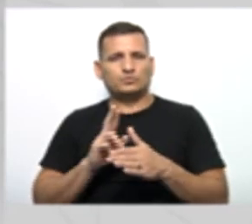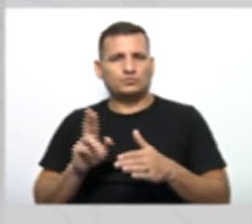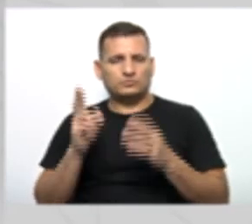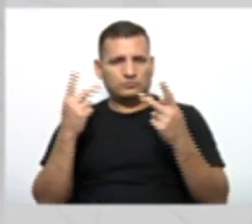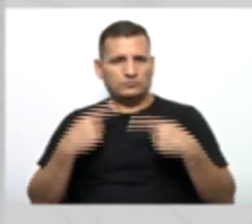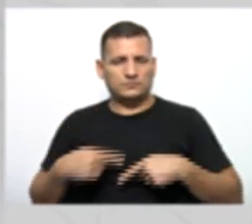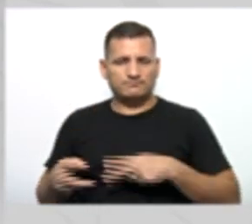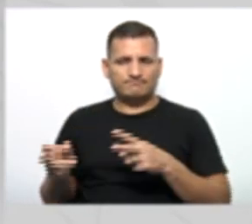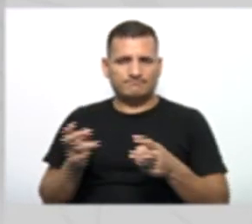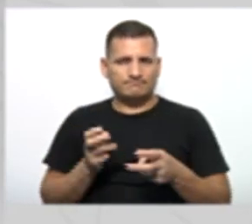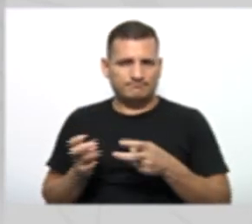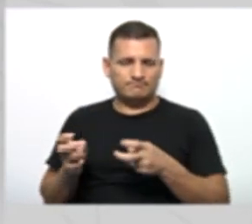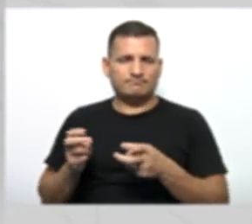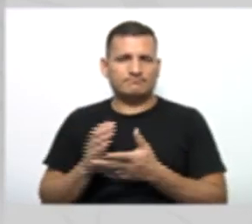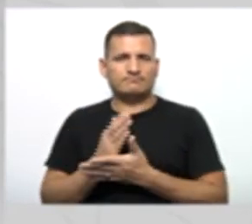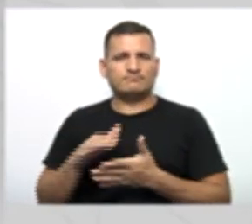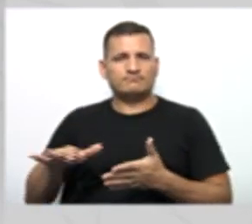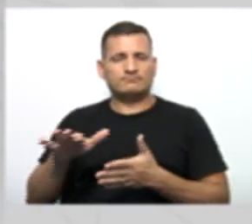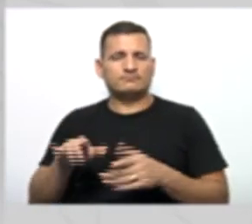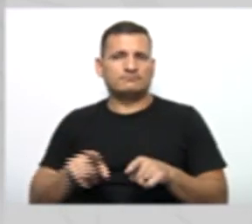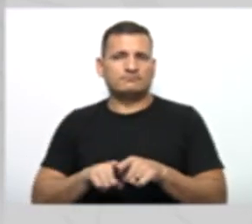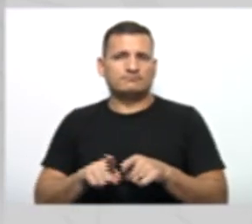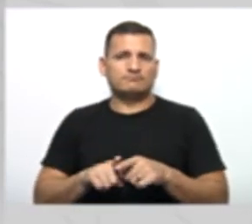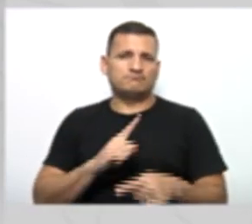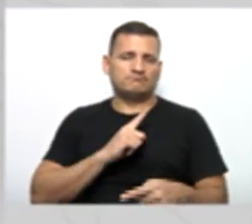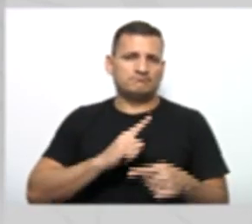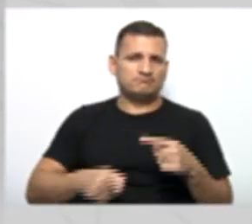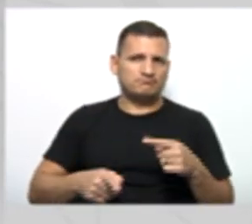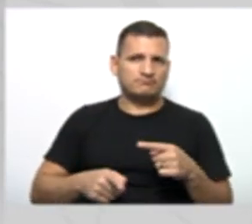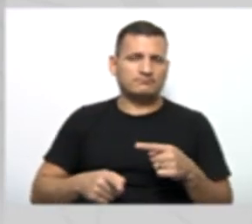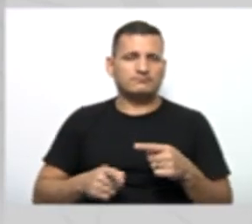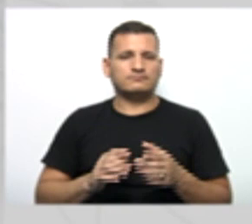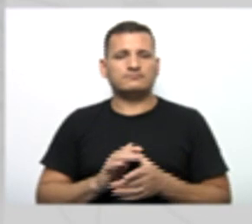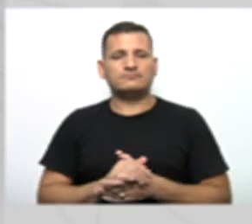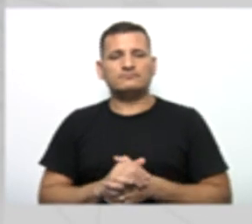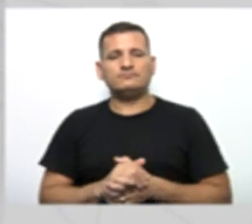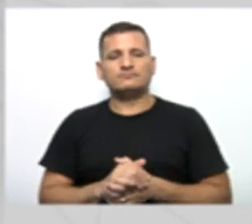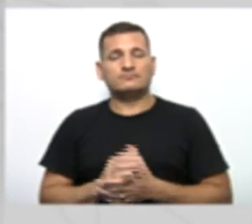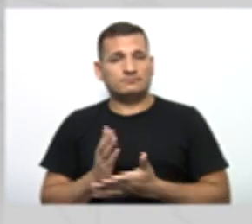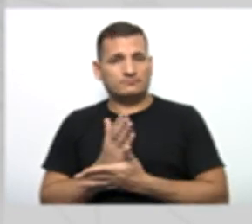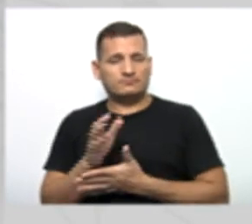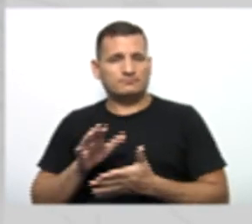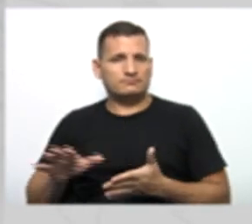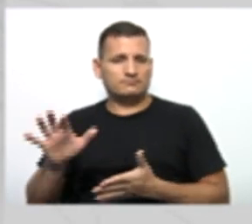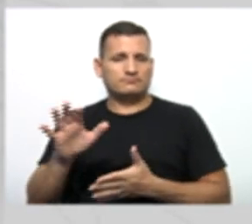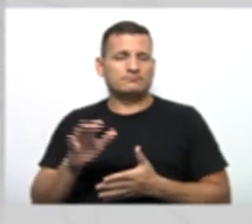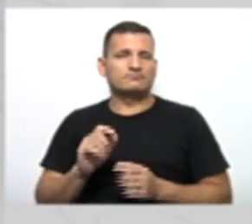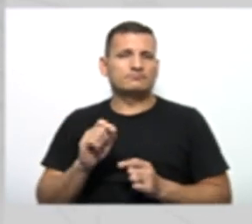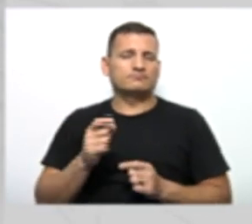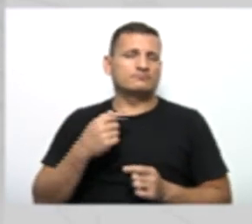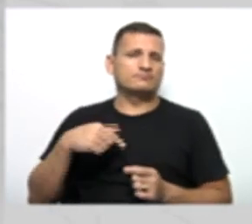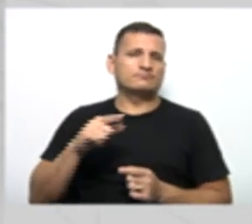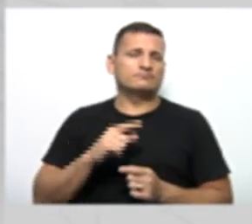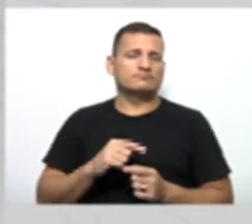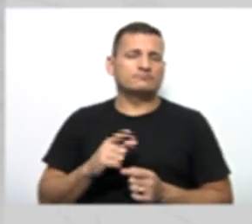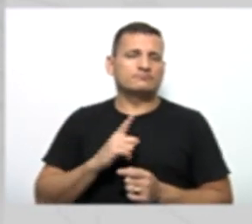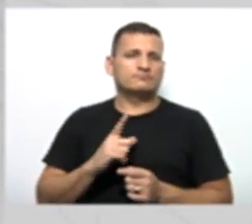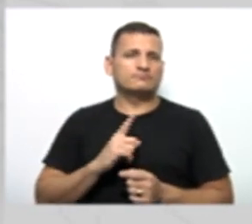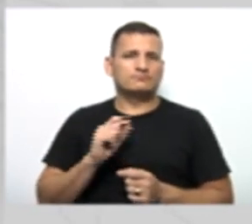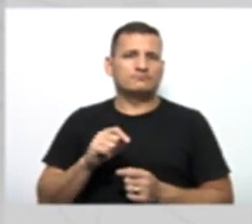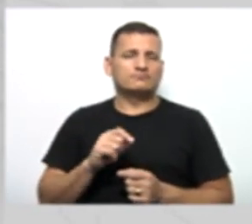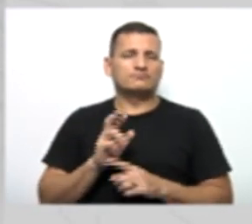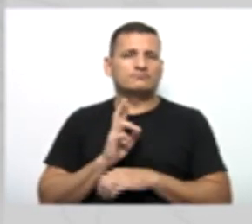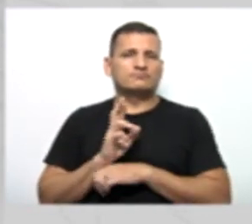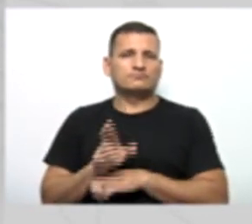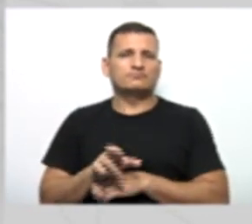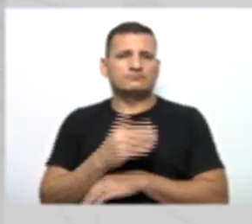e até proíbe a ação dele sobre algumas áreas, para que nós possamos ter os nossos recursos ambientais